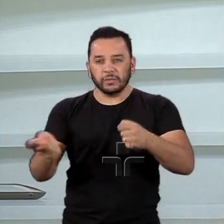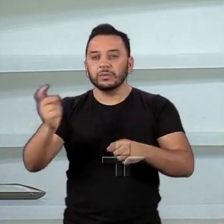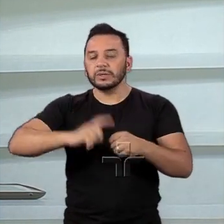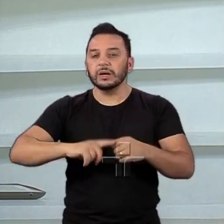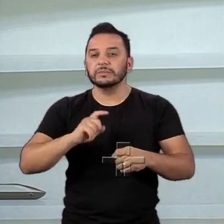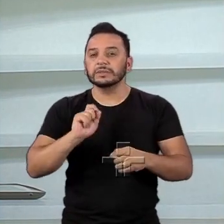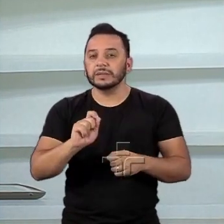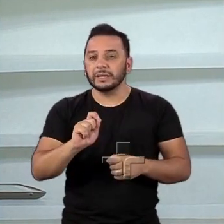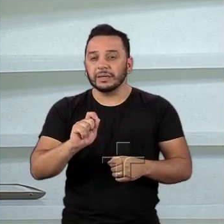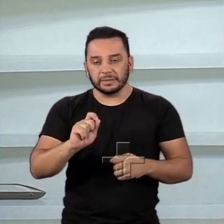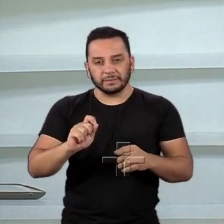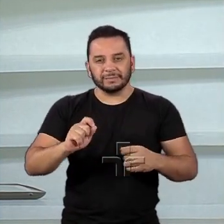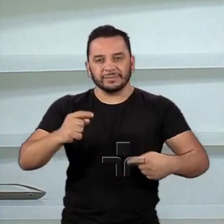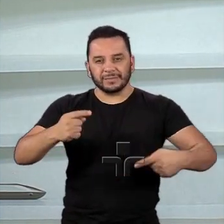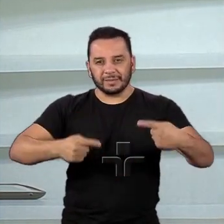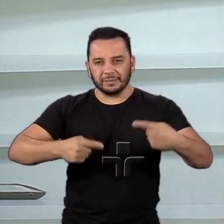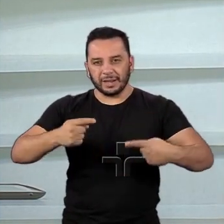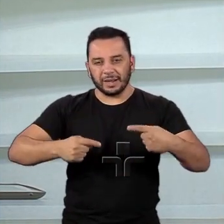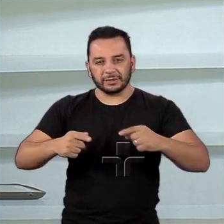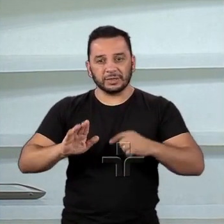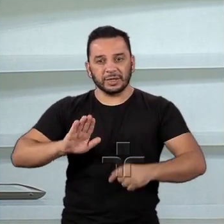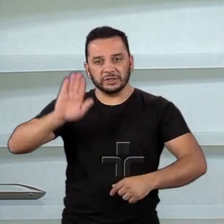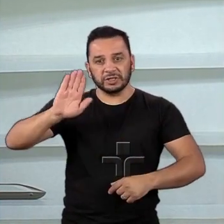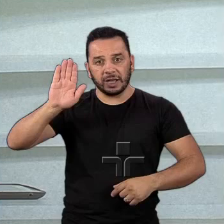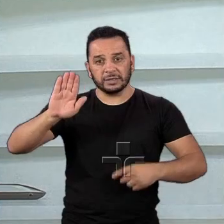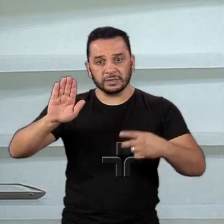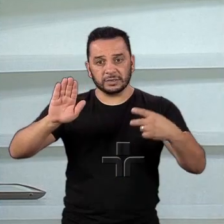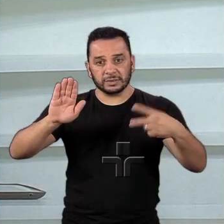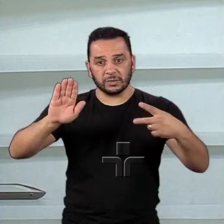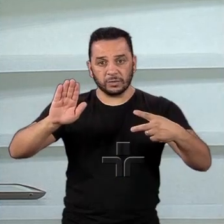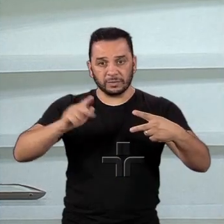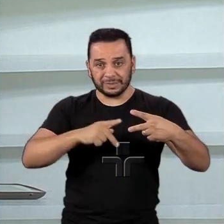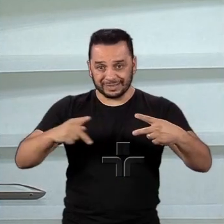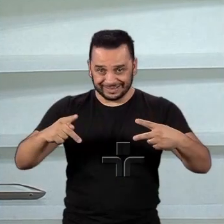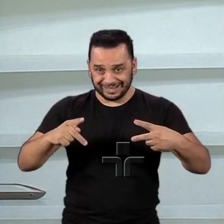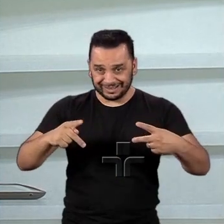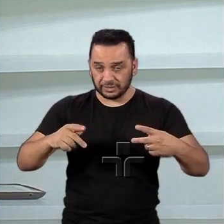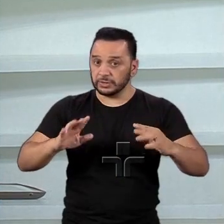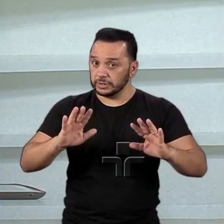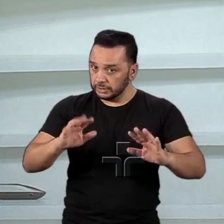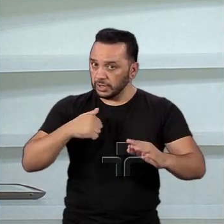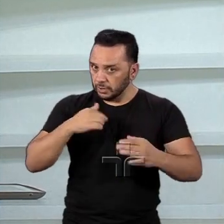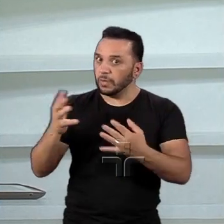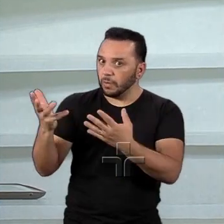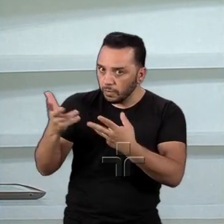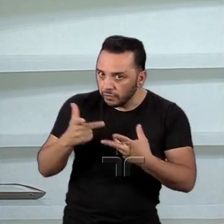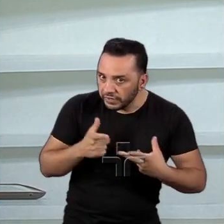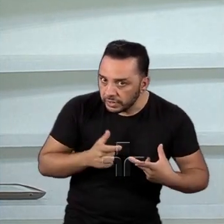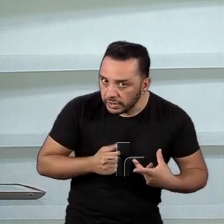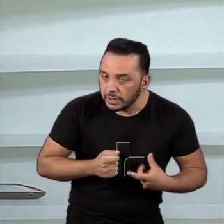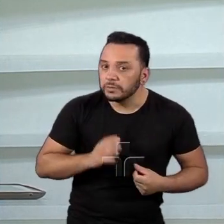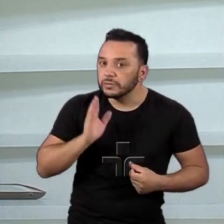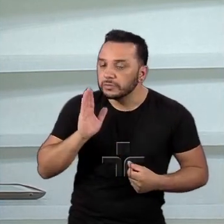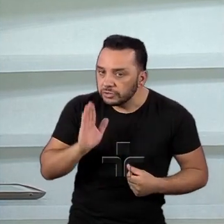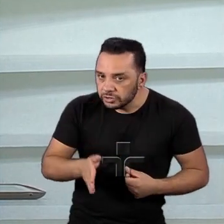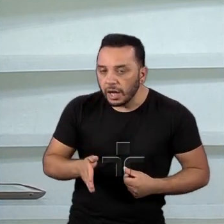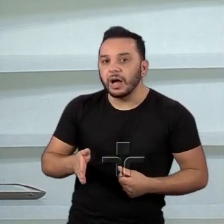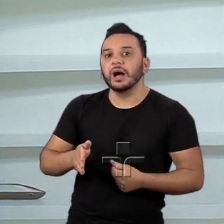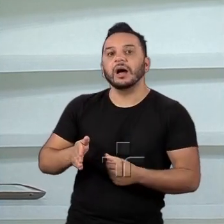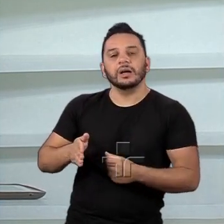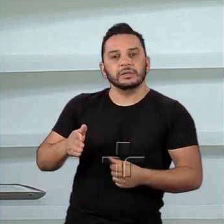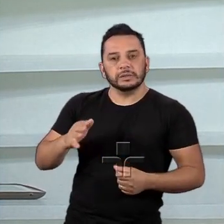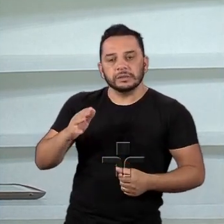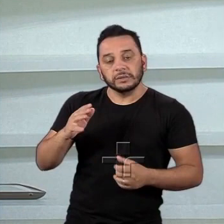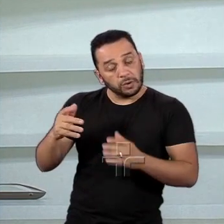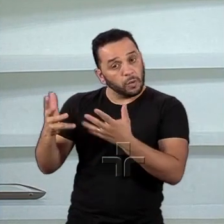instantes com o debate entre os candidatos à vice-presidência. Lembramos que, embora convidados insistentemente,